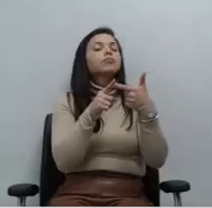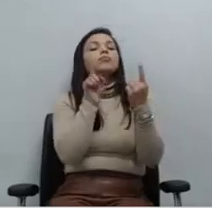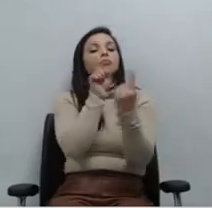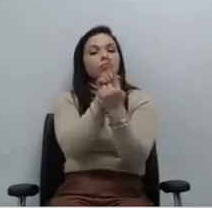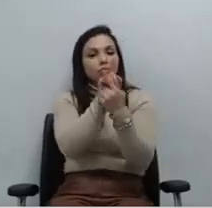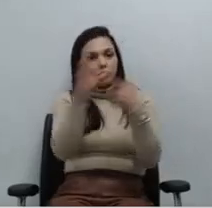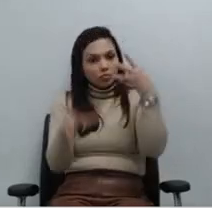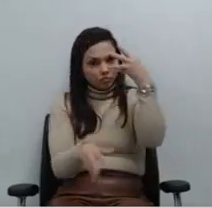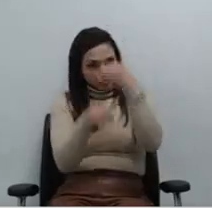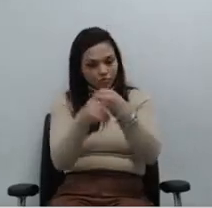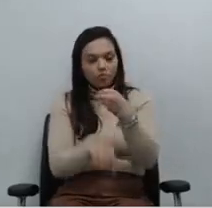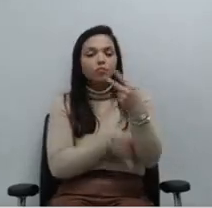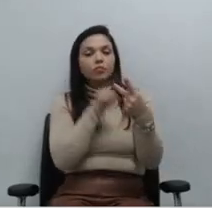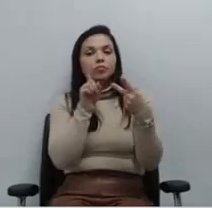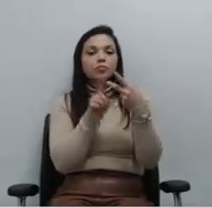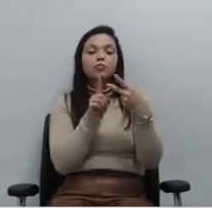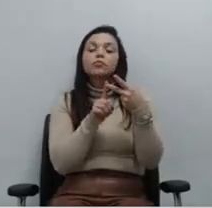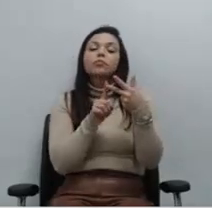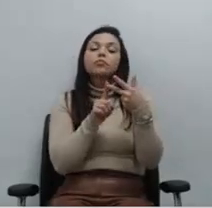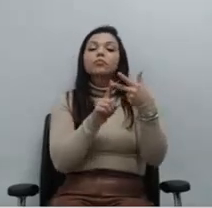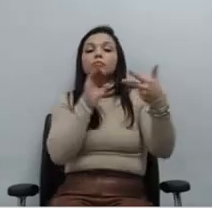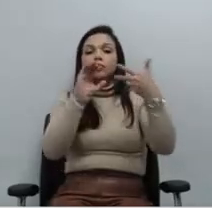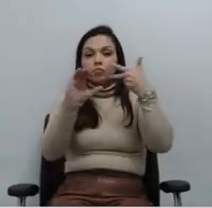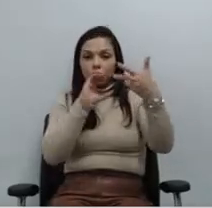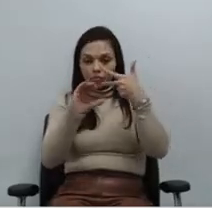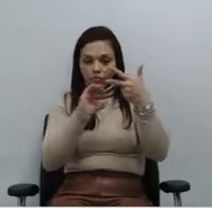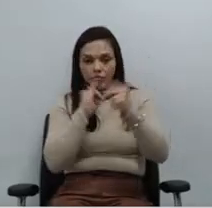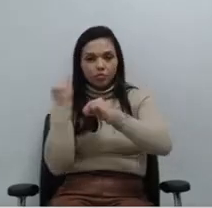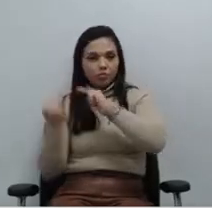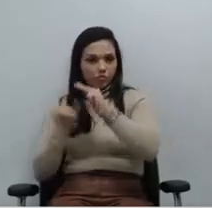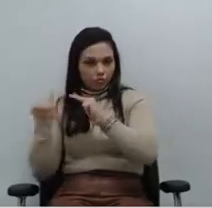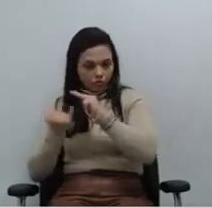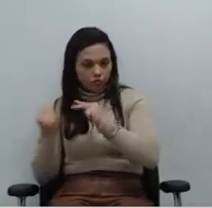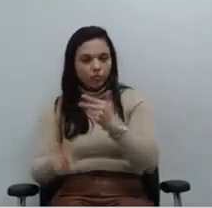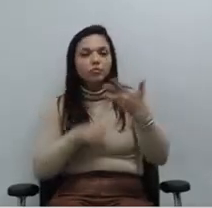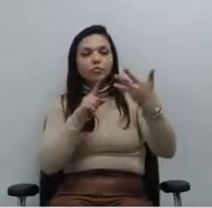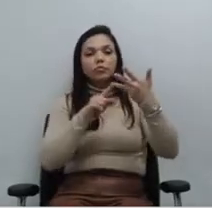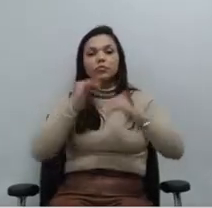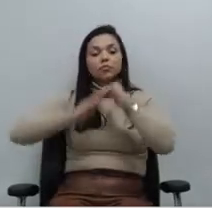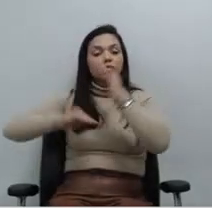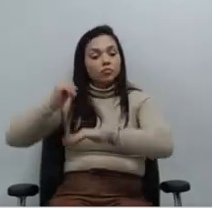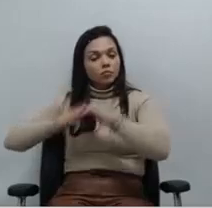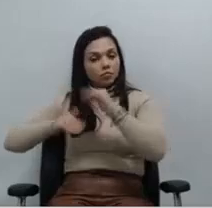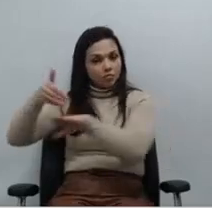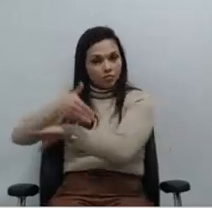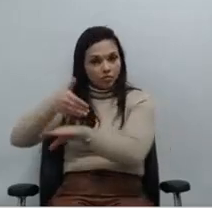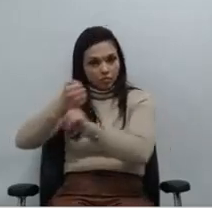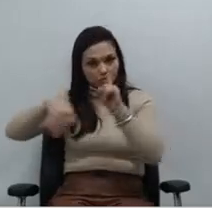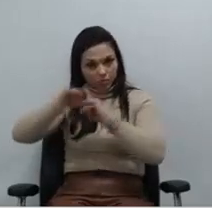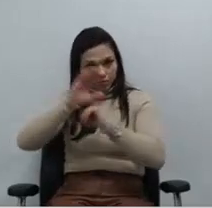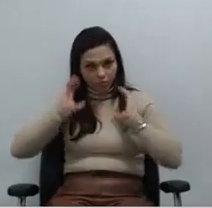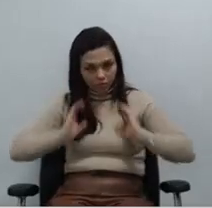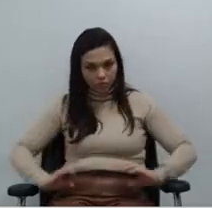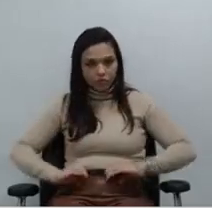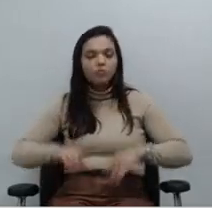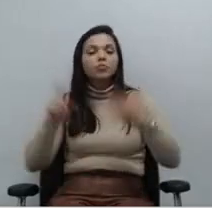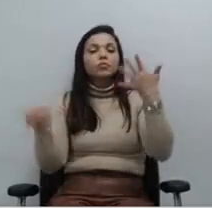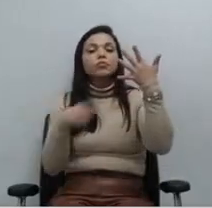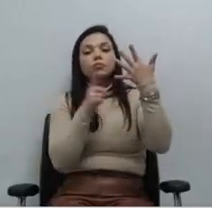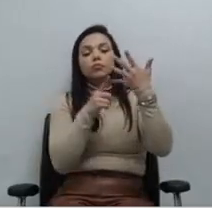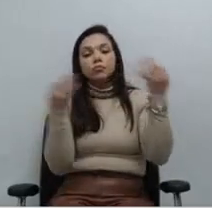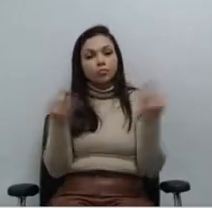de assistência jurídica, comunicação e transparência institucional, atividade de participação da sociedade civil, aperfeiçoamento dos